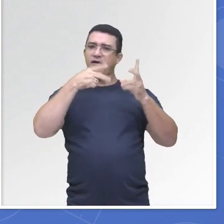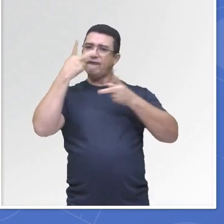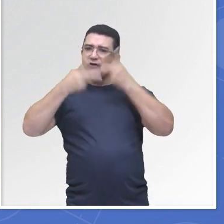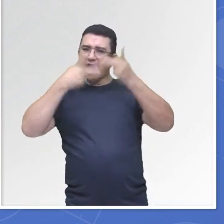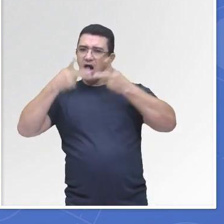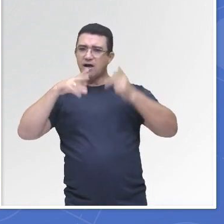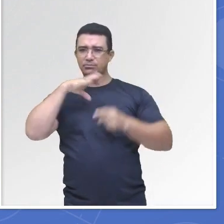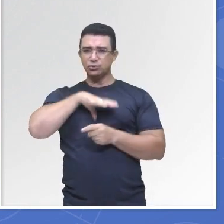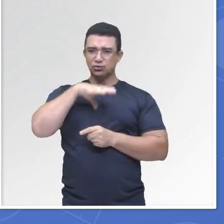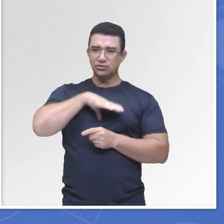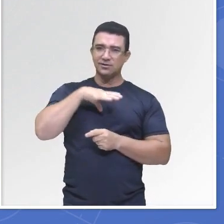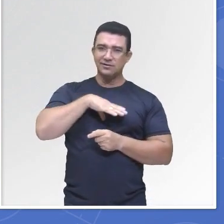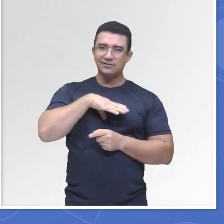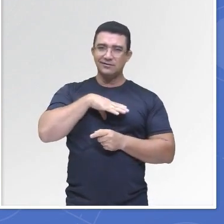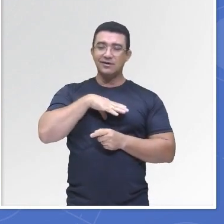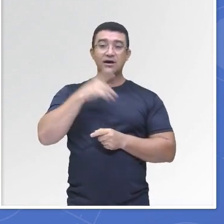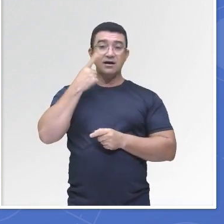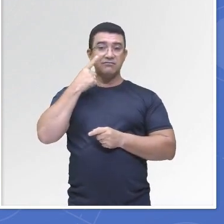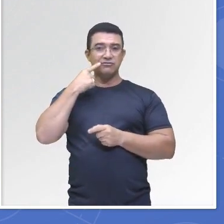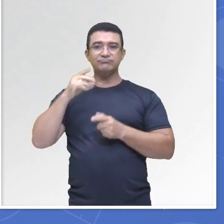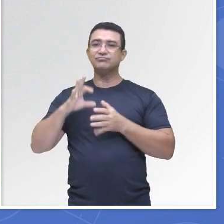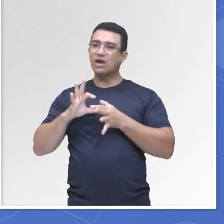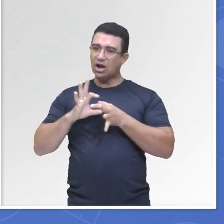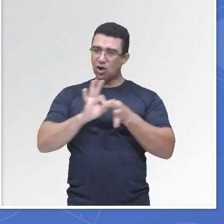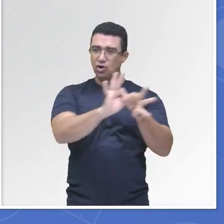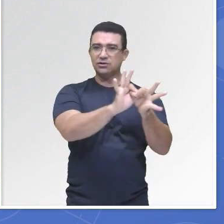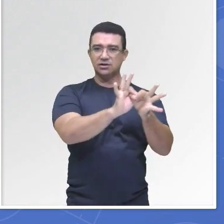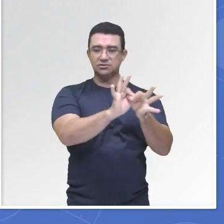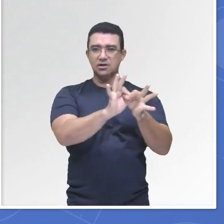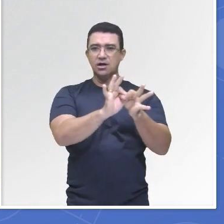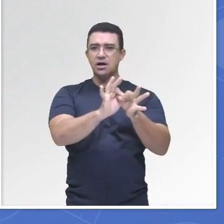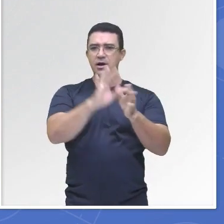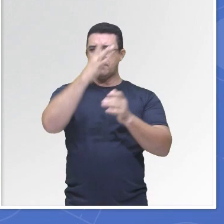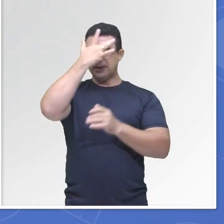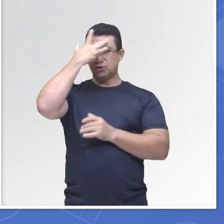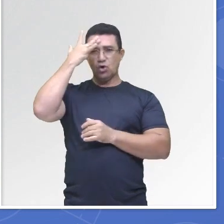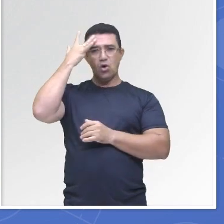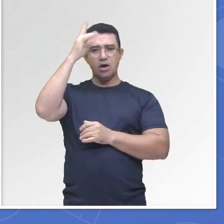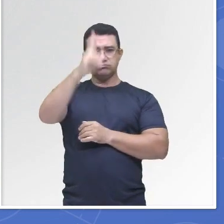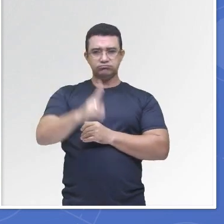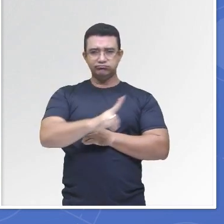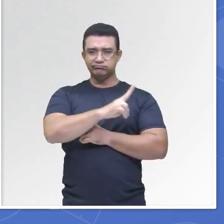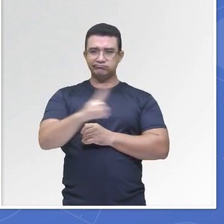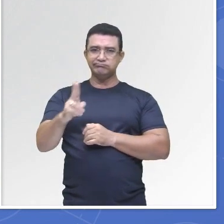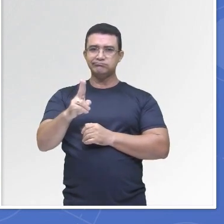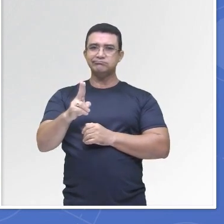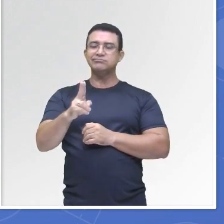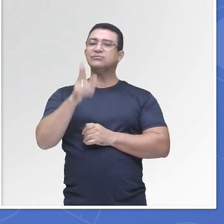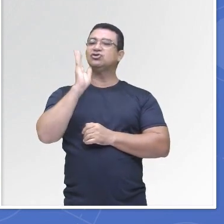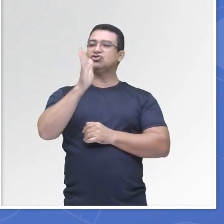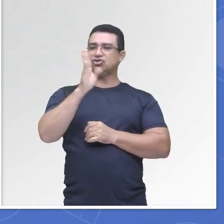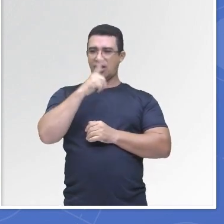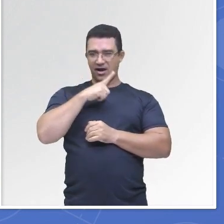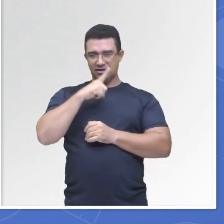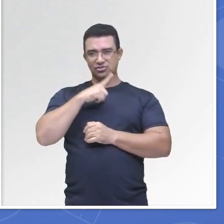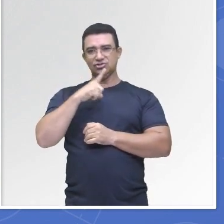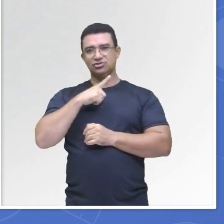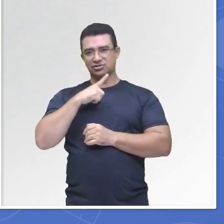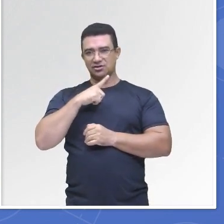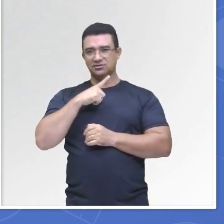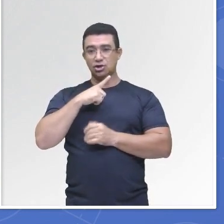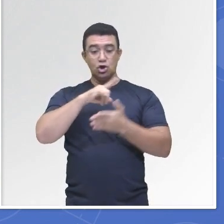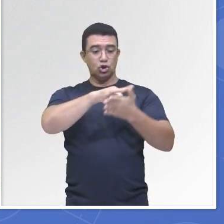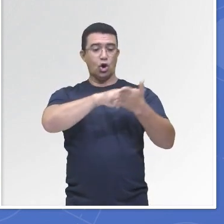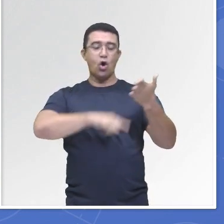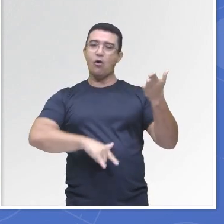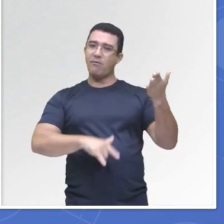Nesse contexto, a gente vai ver que os missionários, eles saem em vantagem com a assinatura de um documento que